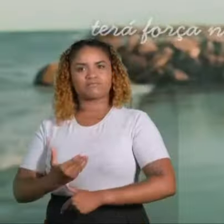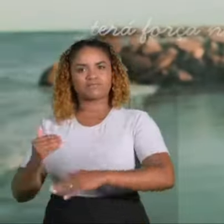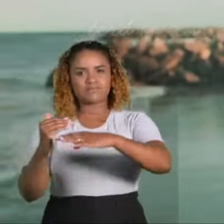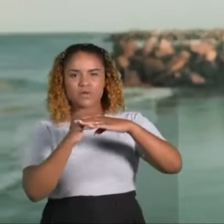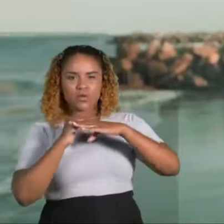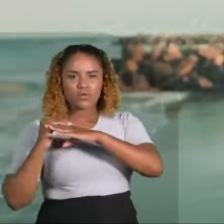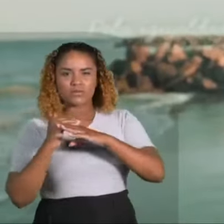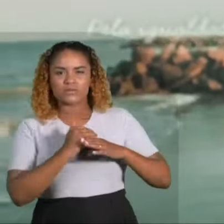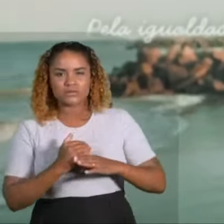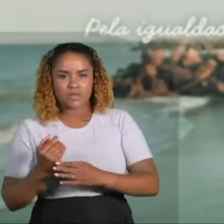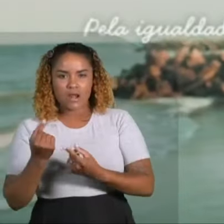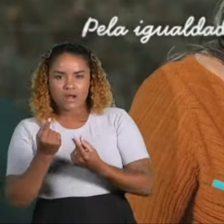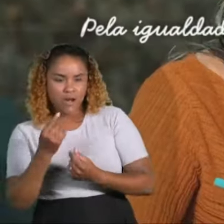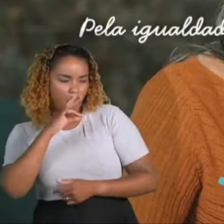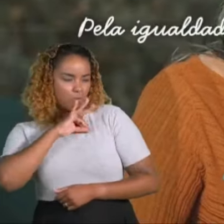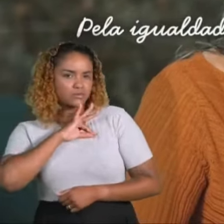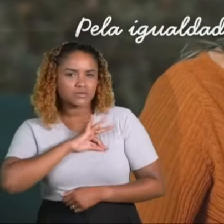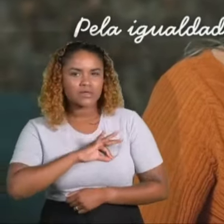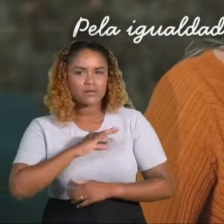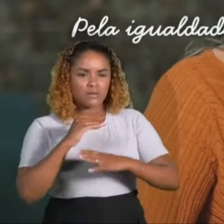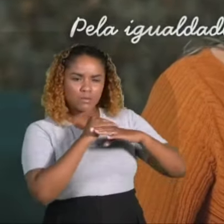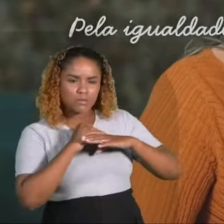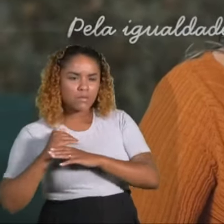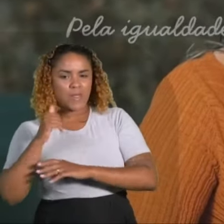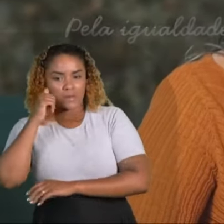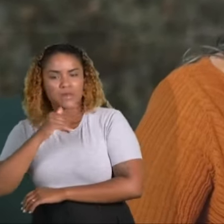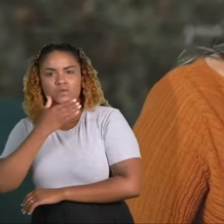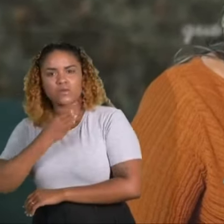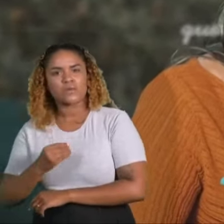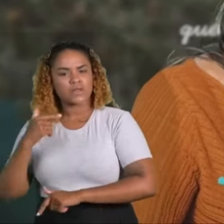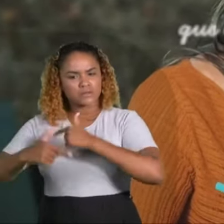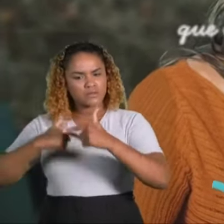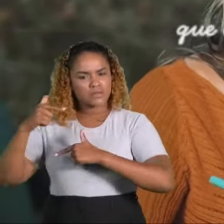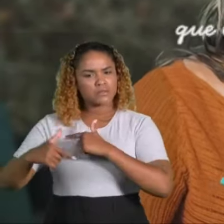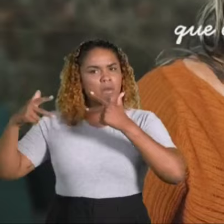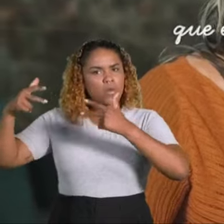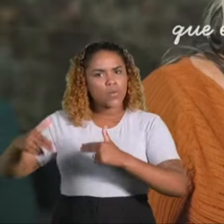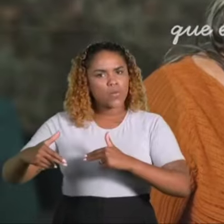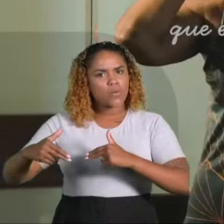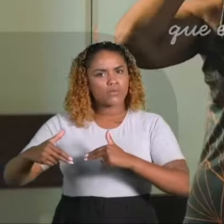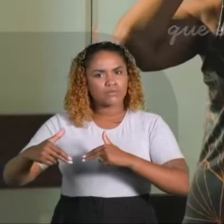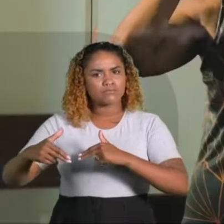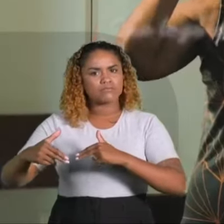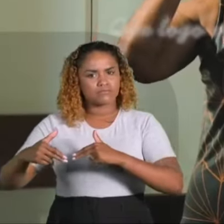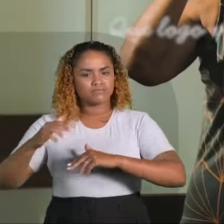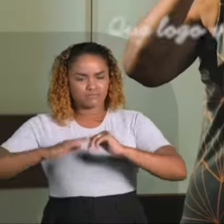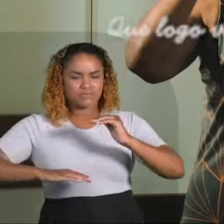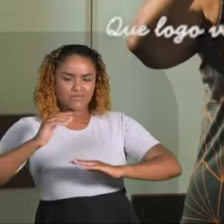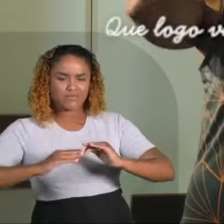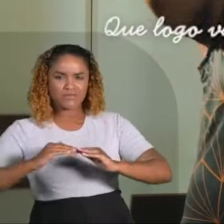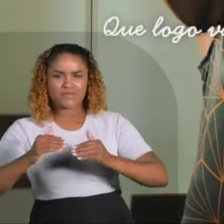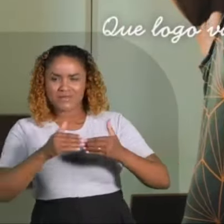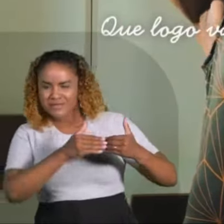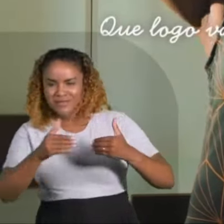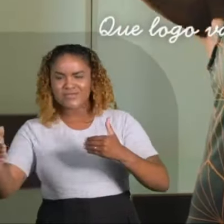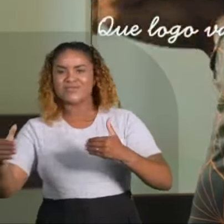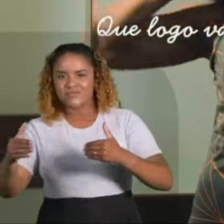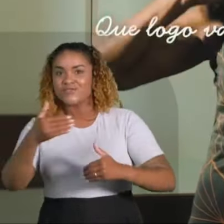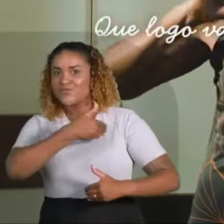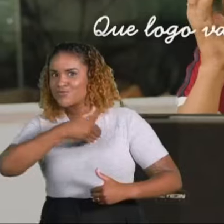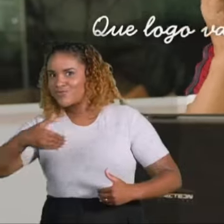lado. Pela igualdade de salário para mulheres e homens que exerçam as mesmas funções. Que logo vai garantir quando